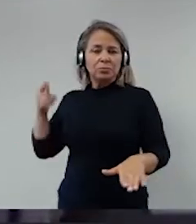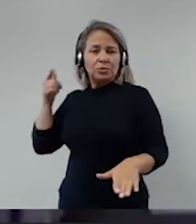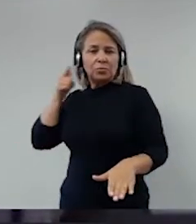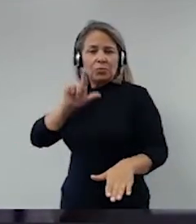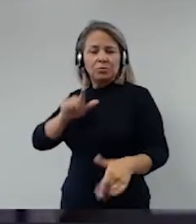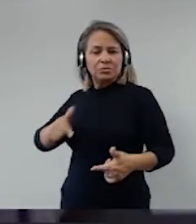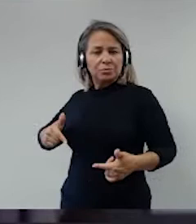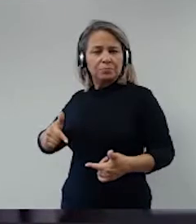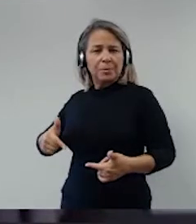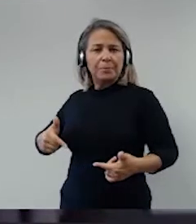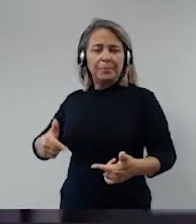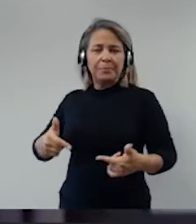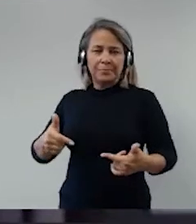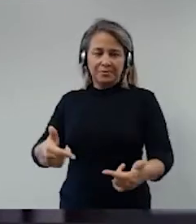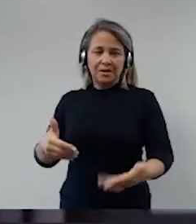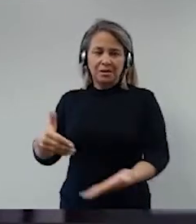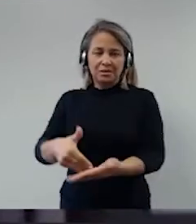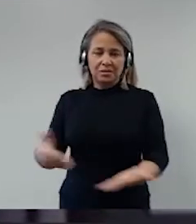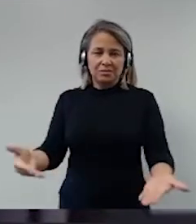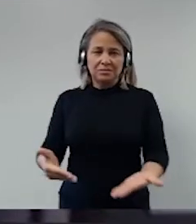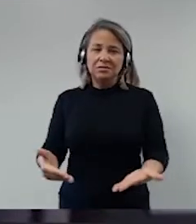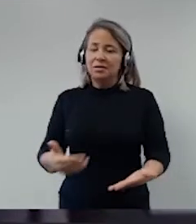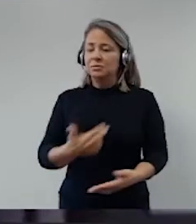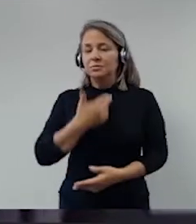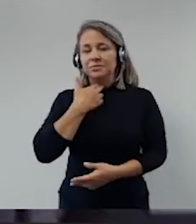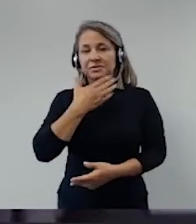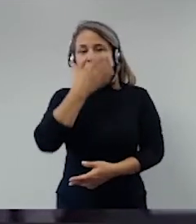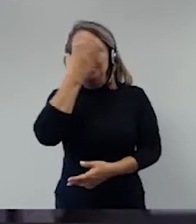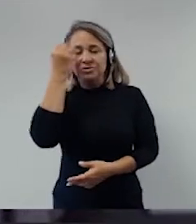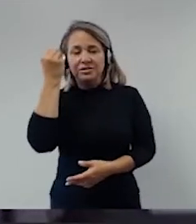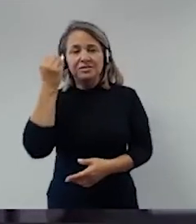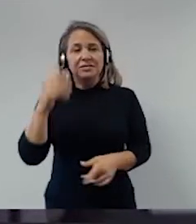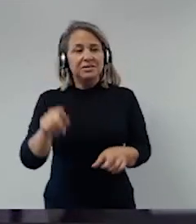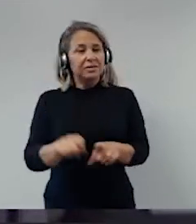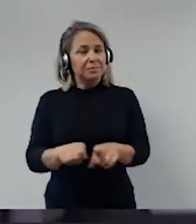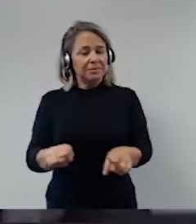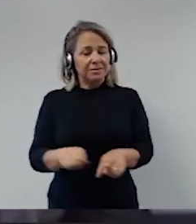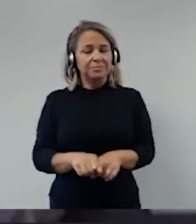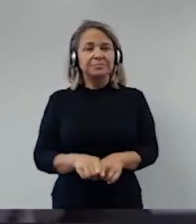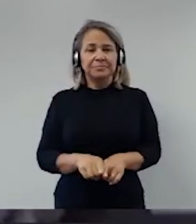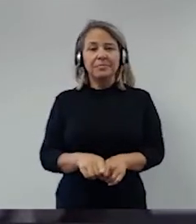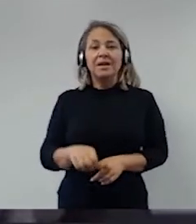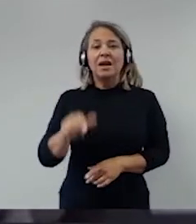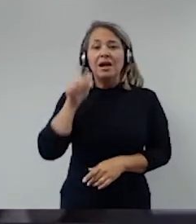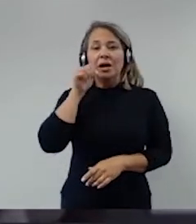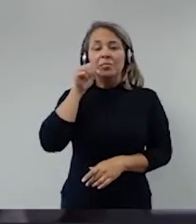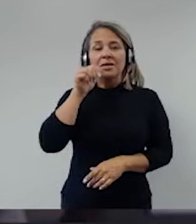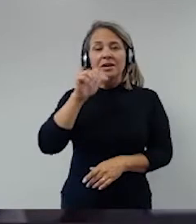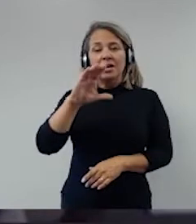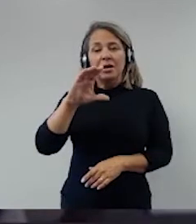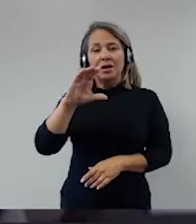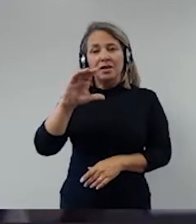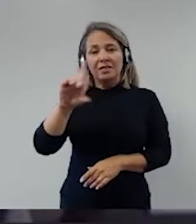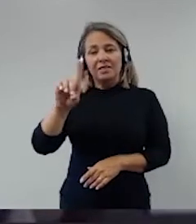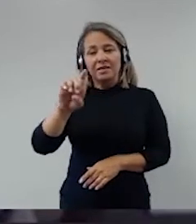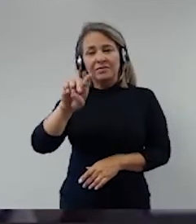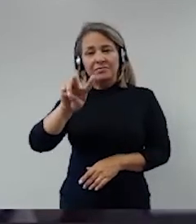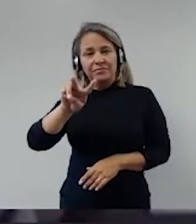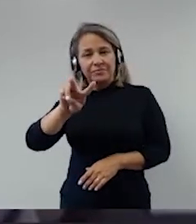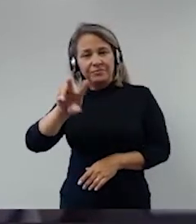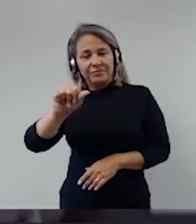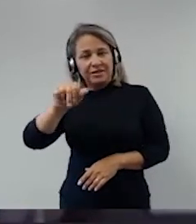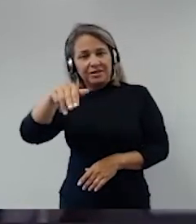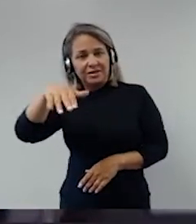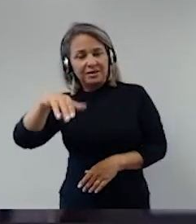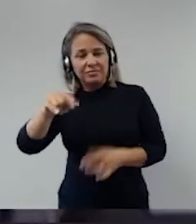conquistado nesse ponto. Nós não podemos deixar de mencionar, e a doutora Dervana comenta muito bem isso, que